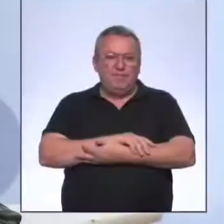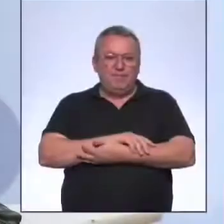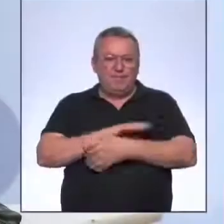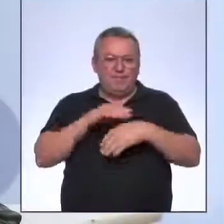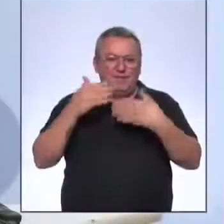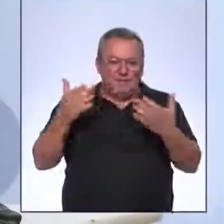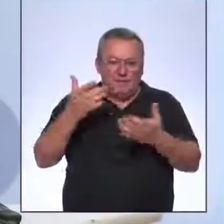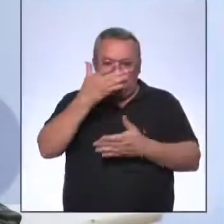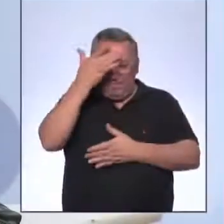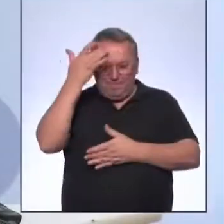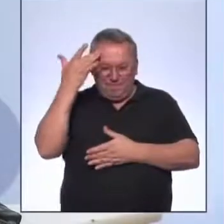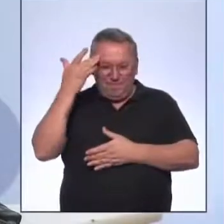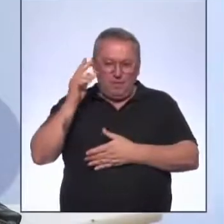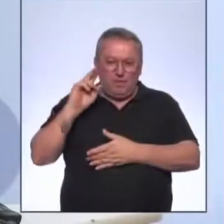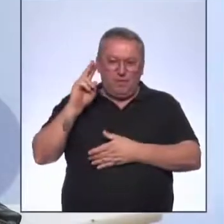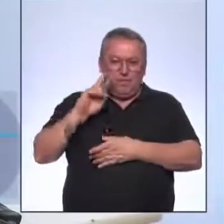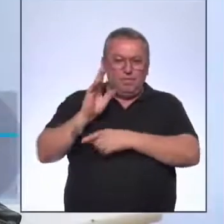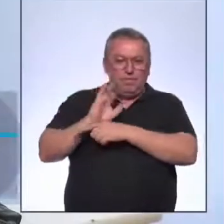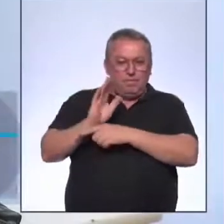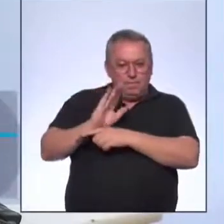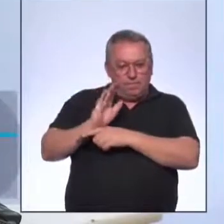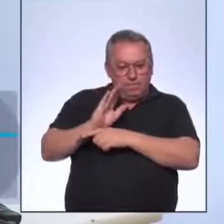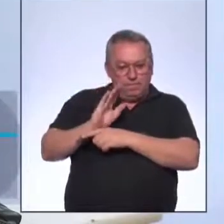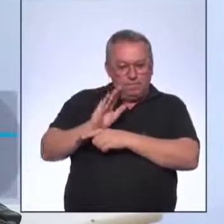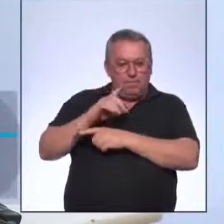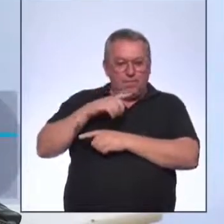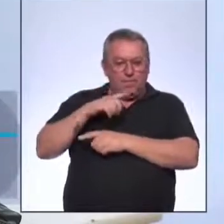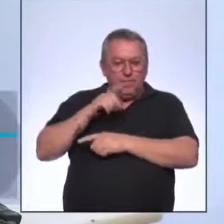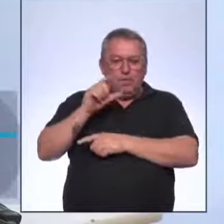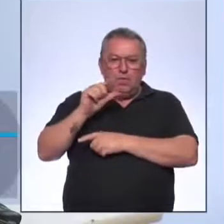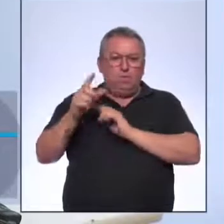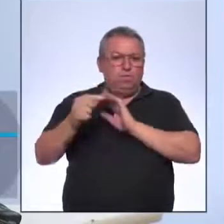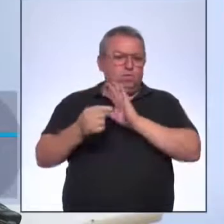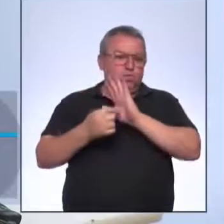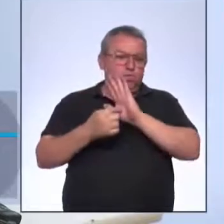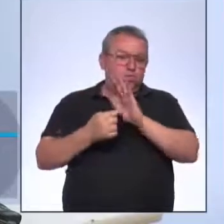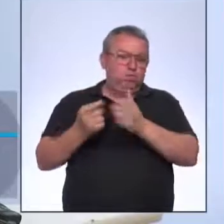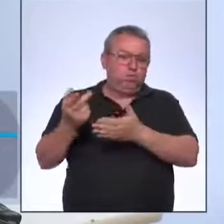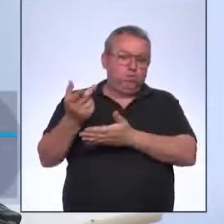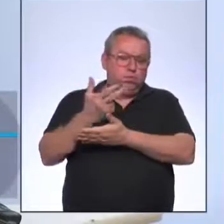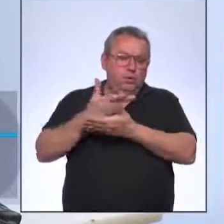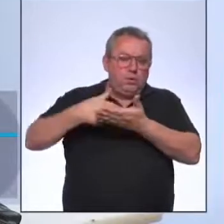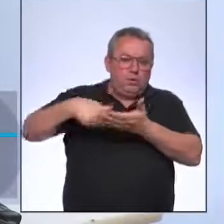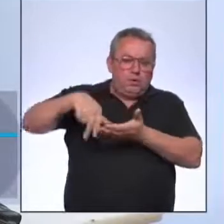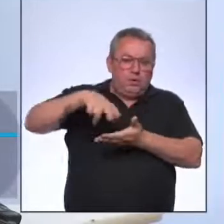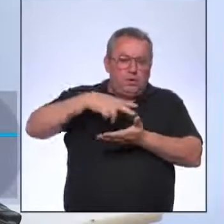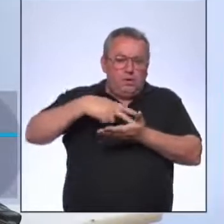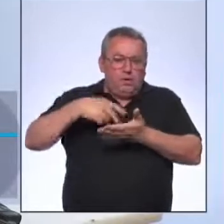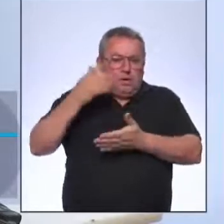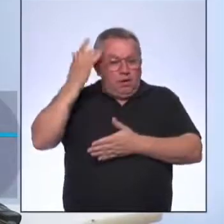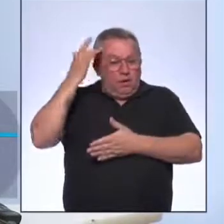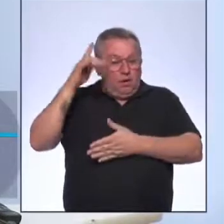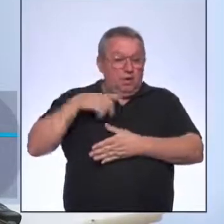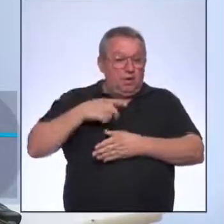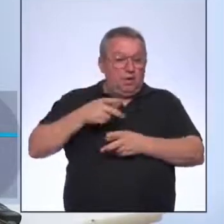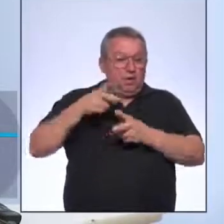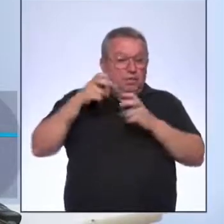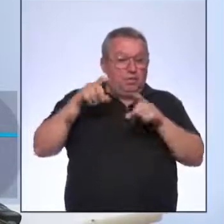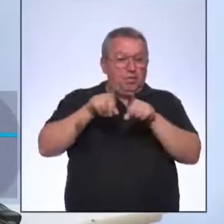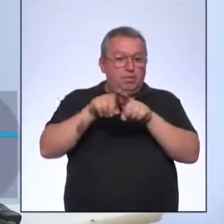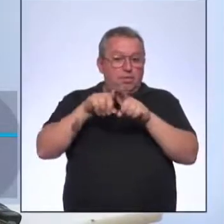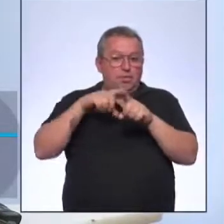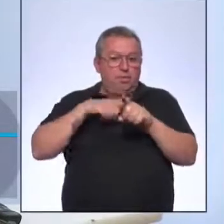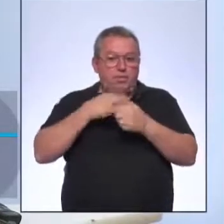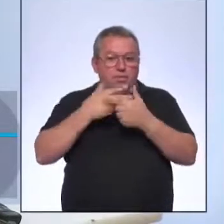Pessoal, então, os vídeos que a gente assistiu, só uma pequena demonstração das danças indígenas. Eu não sei se vocês repararam que